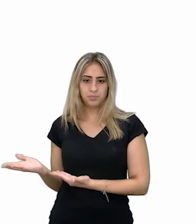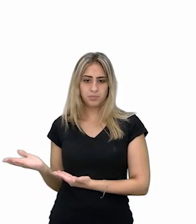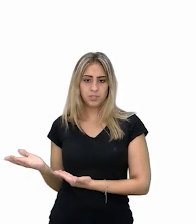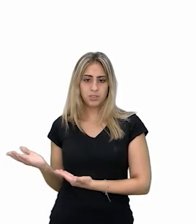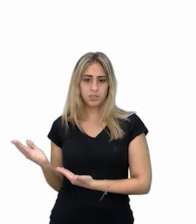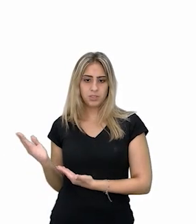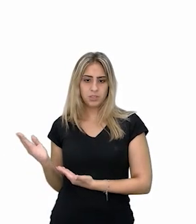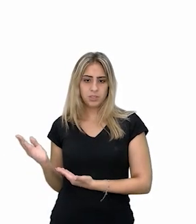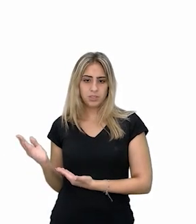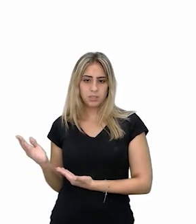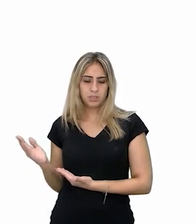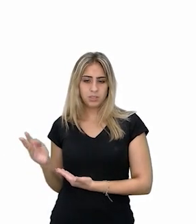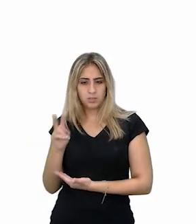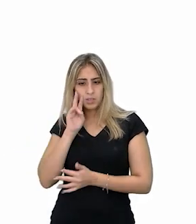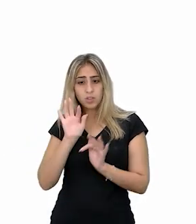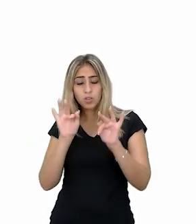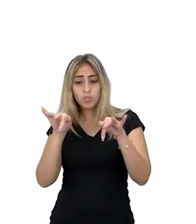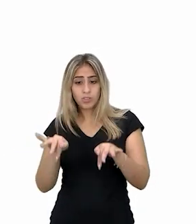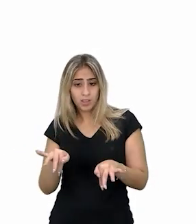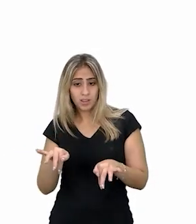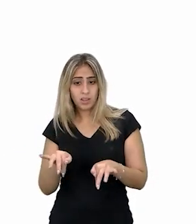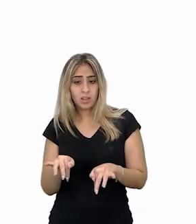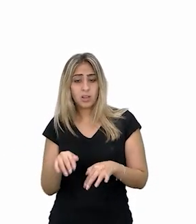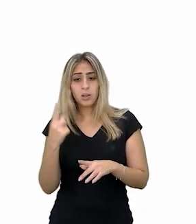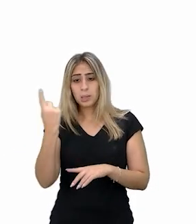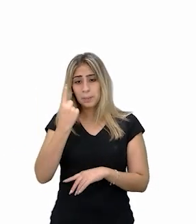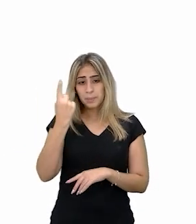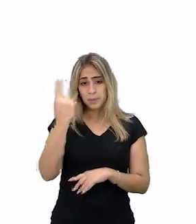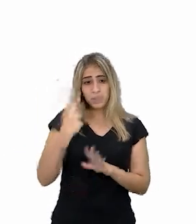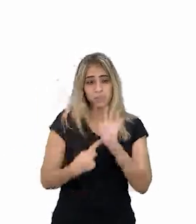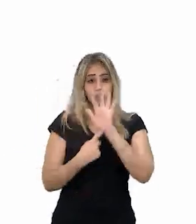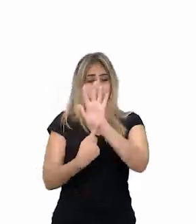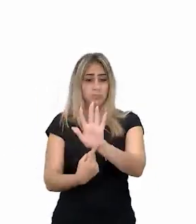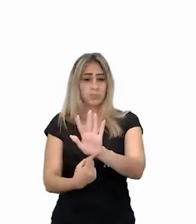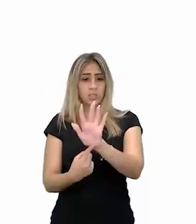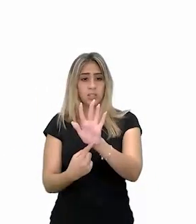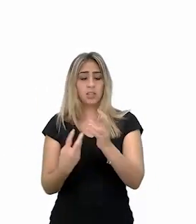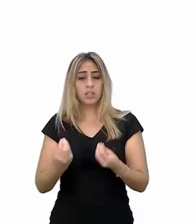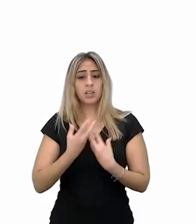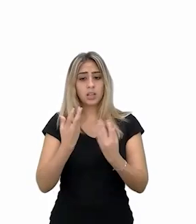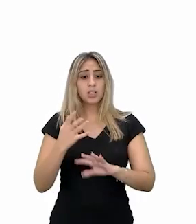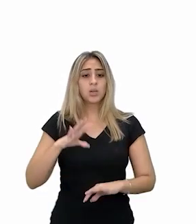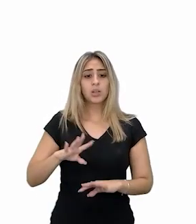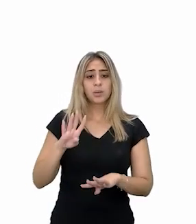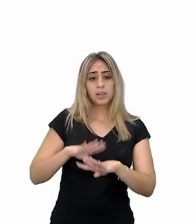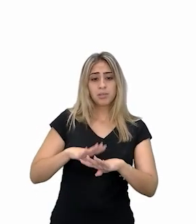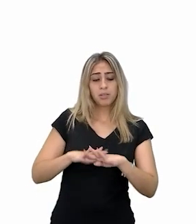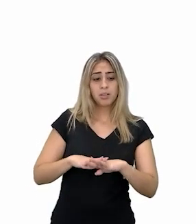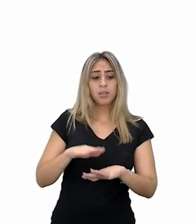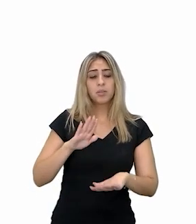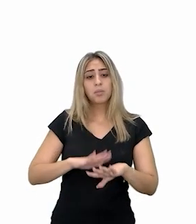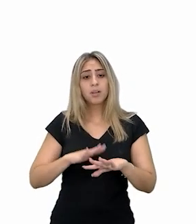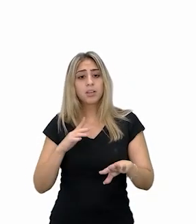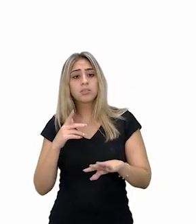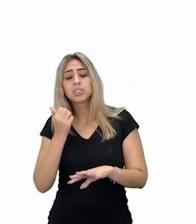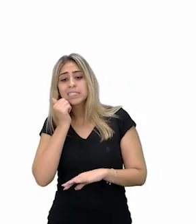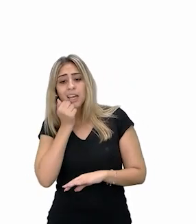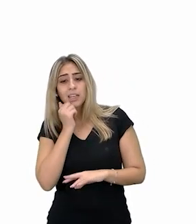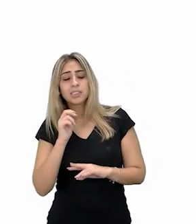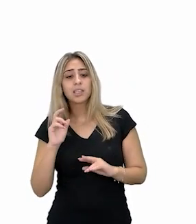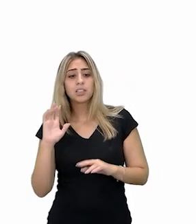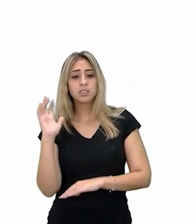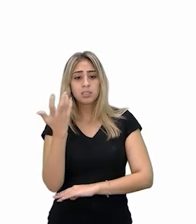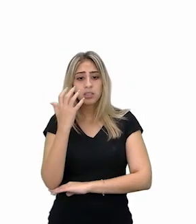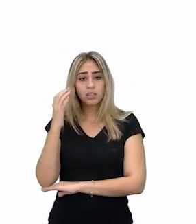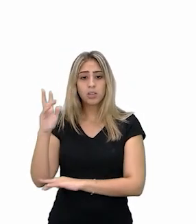Tomem cuidado, vão lá no final, porque primeiro, sim, eles estão apresentando os dados de português e matemática, mas os de ciências da natureza e os de